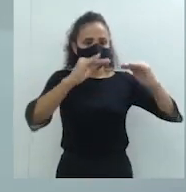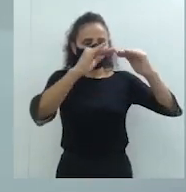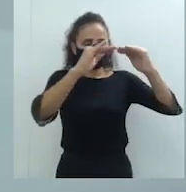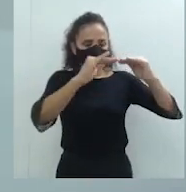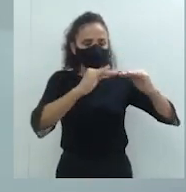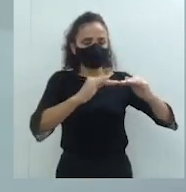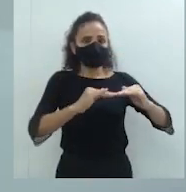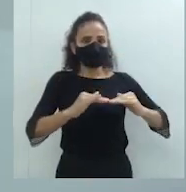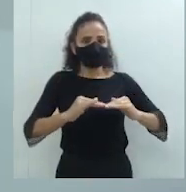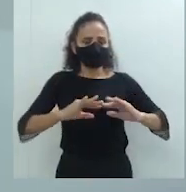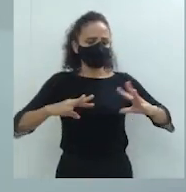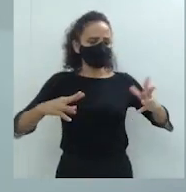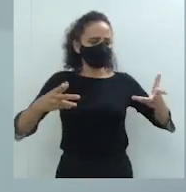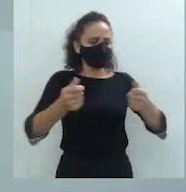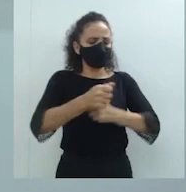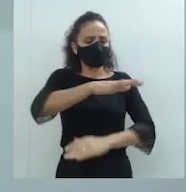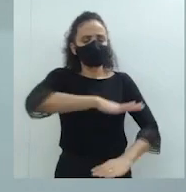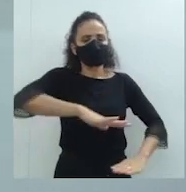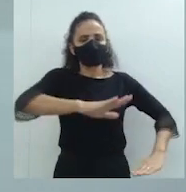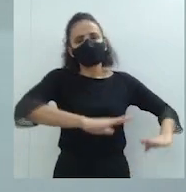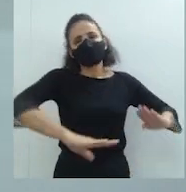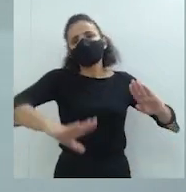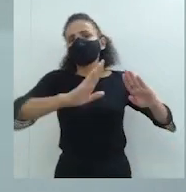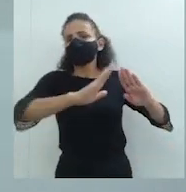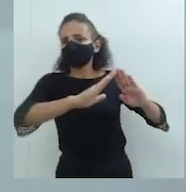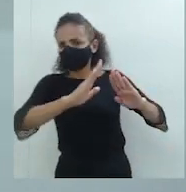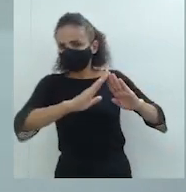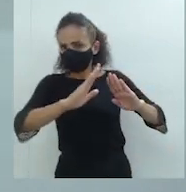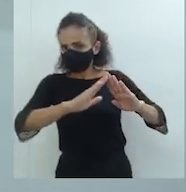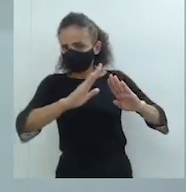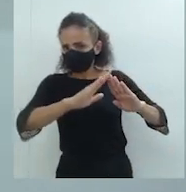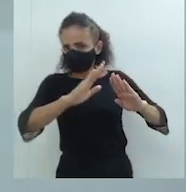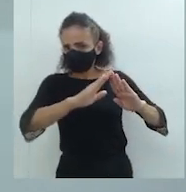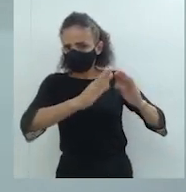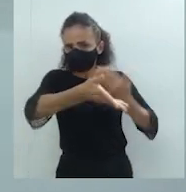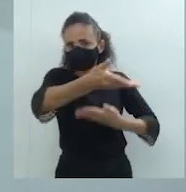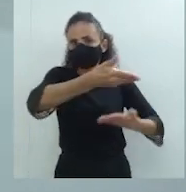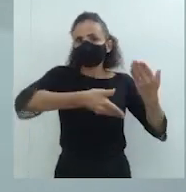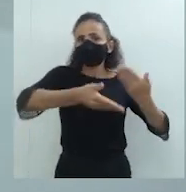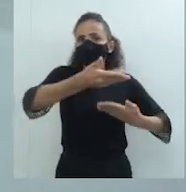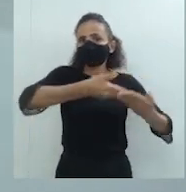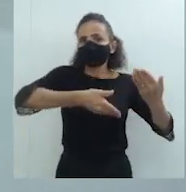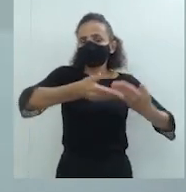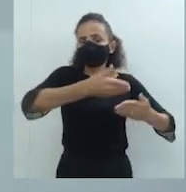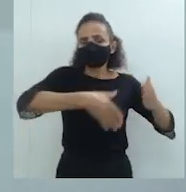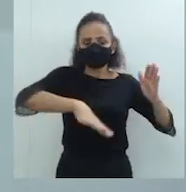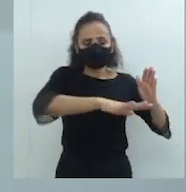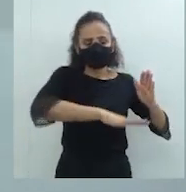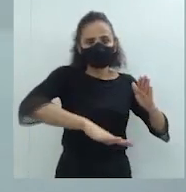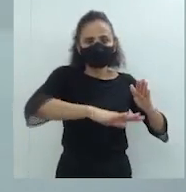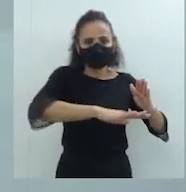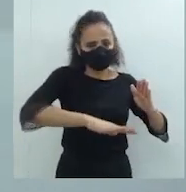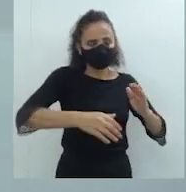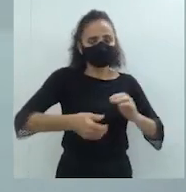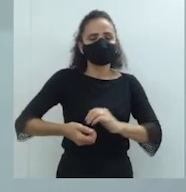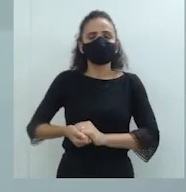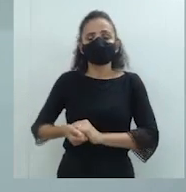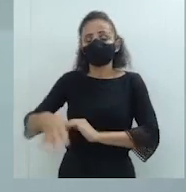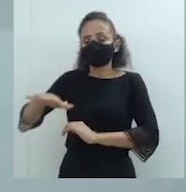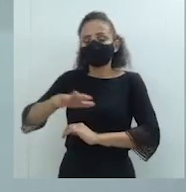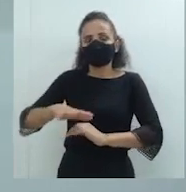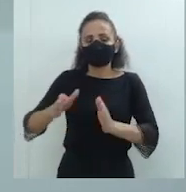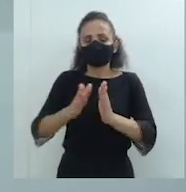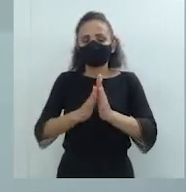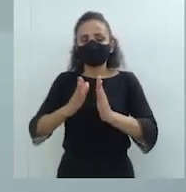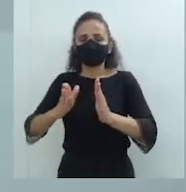vai ligar todas as lâmpadas que estão ali associadas, ou seja, dentro daquele conjunto. E já o